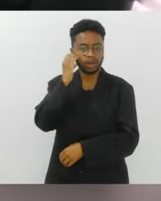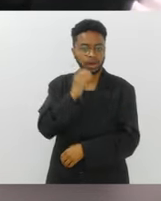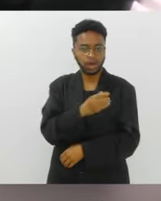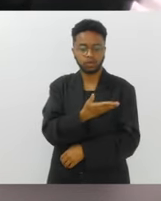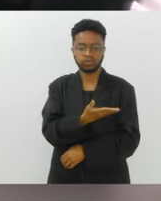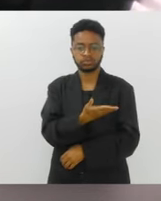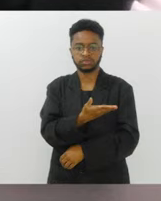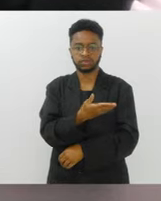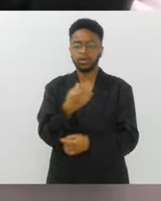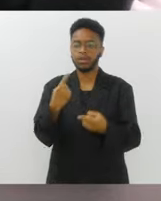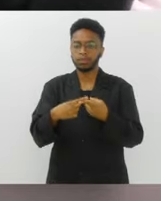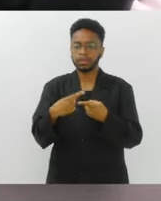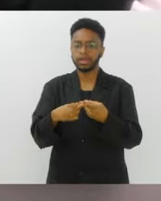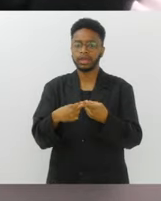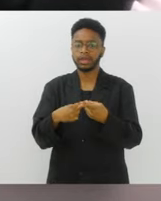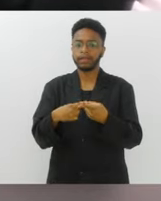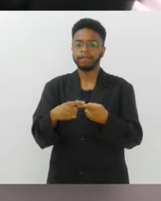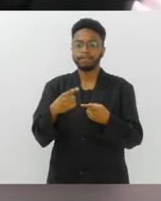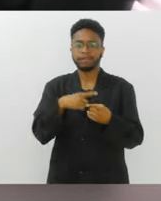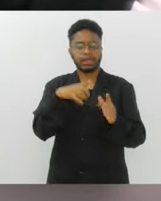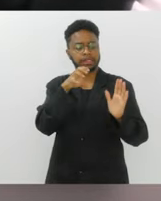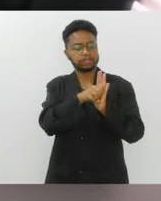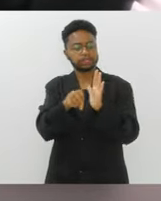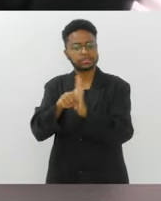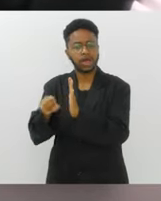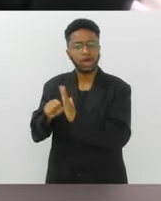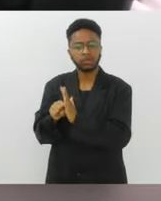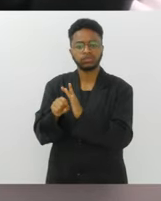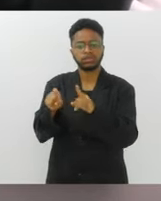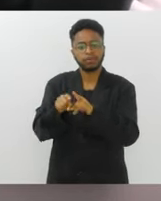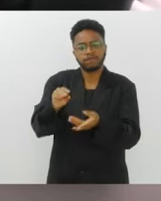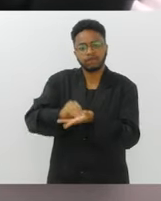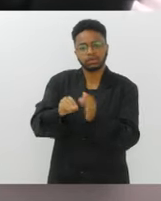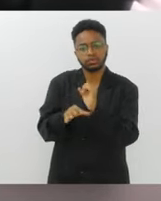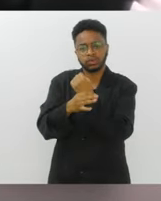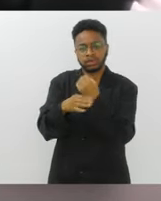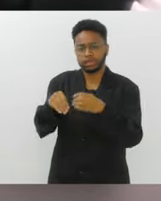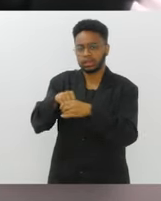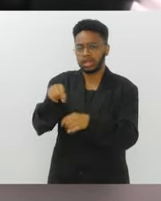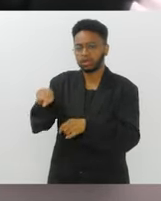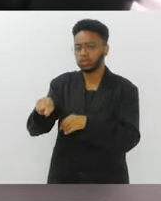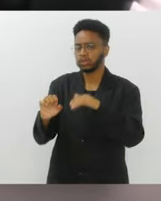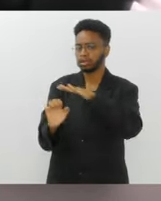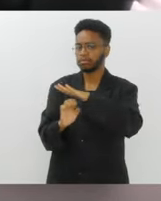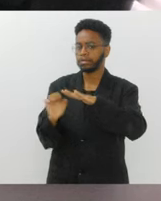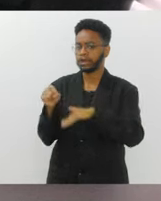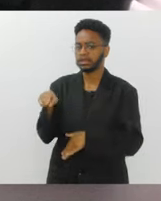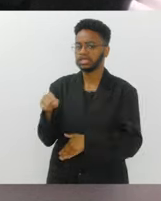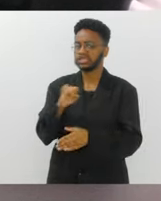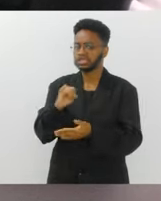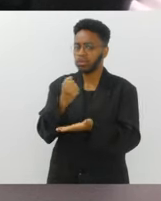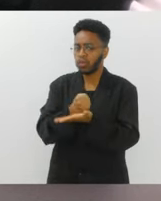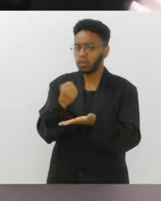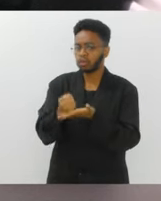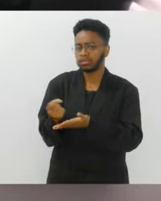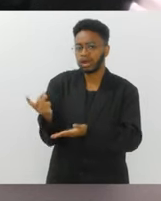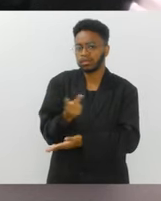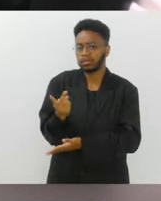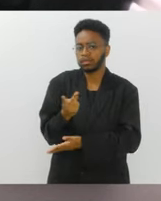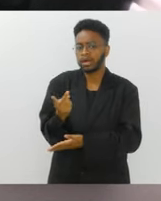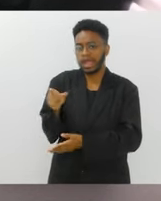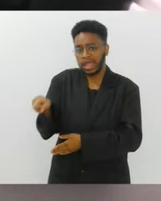que tem assalto em segurança dentro da Supervia, se o contrato deles tem que